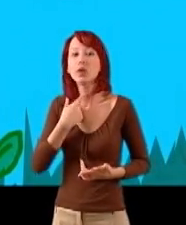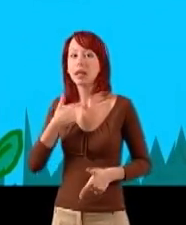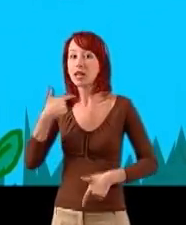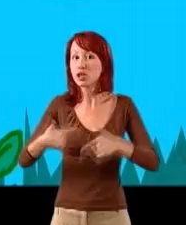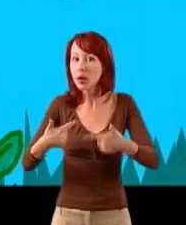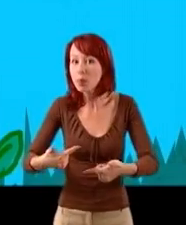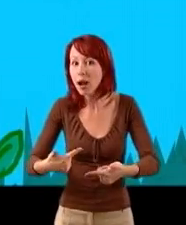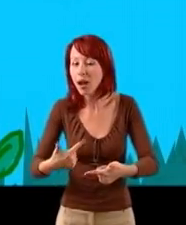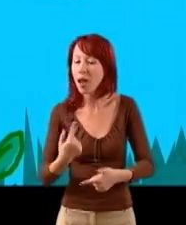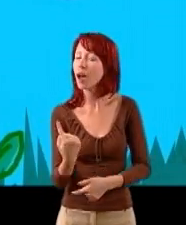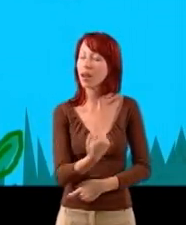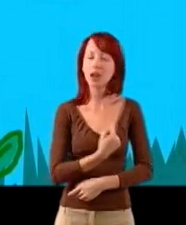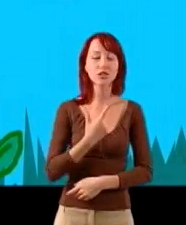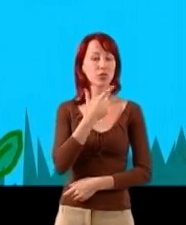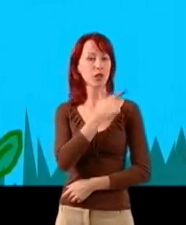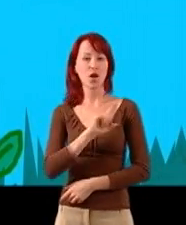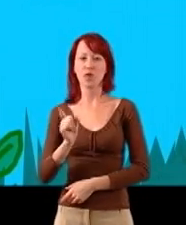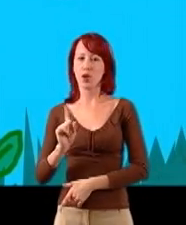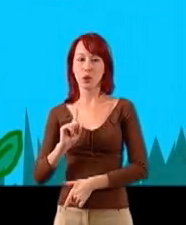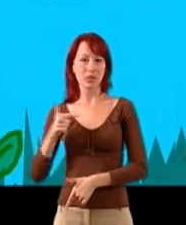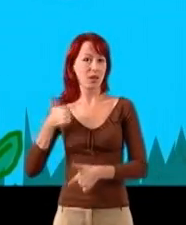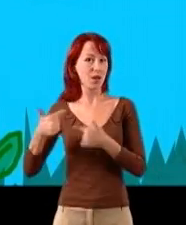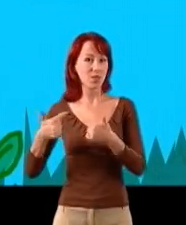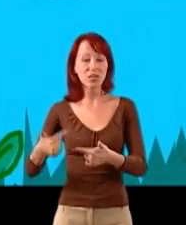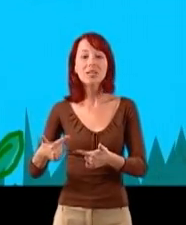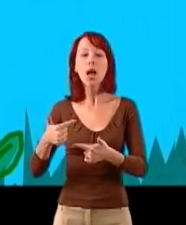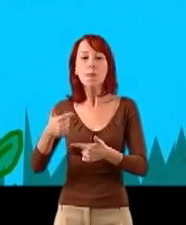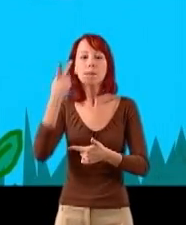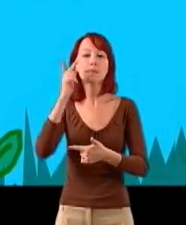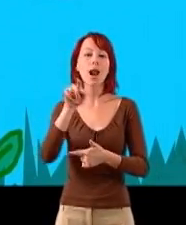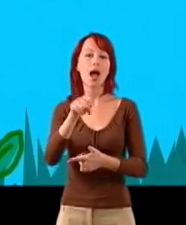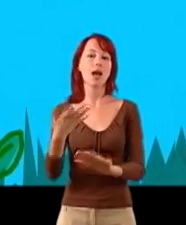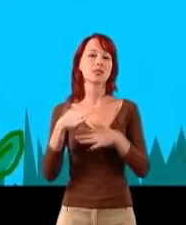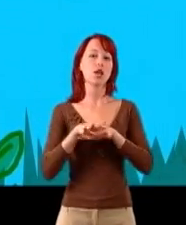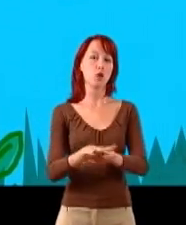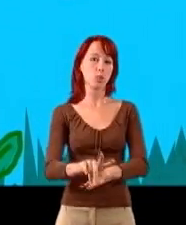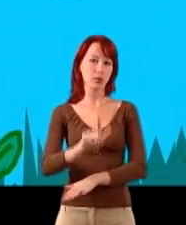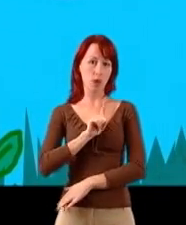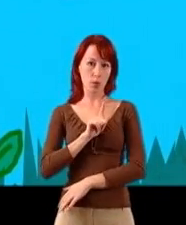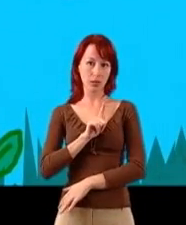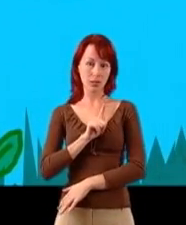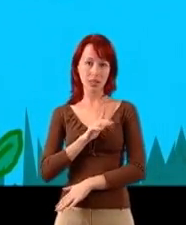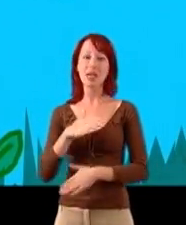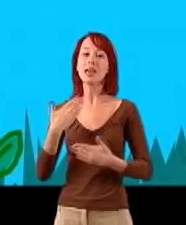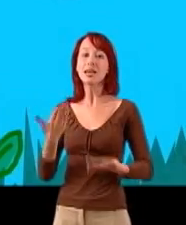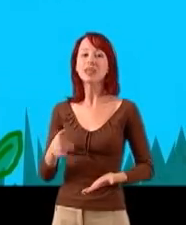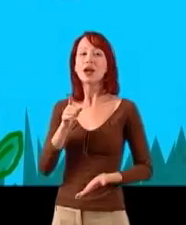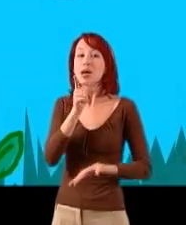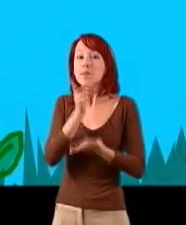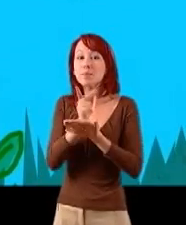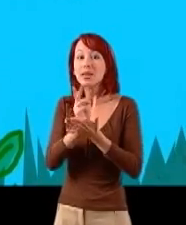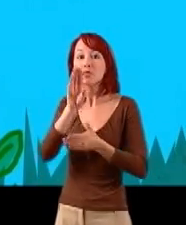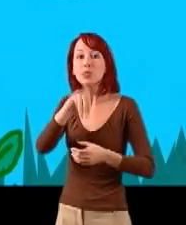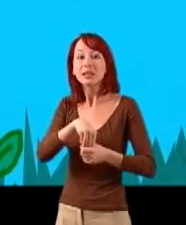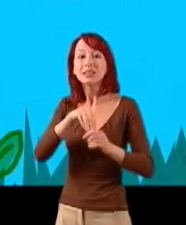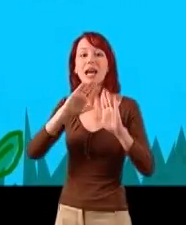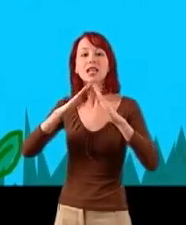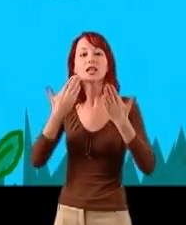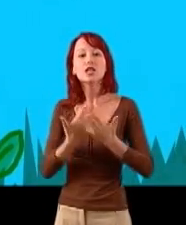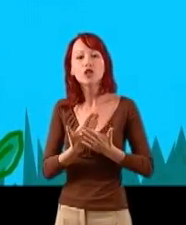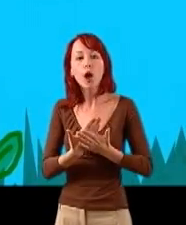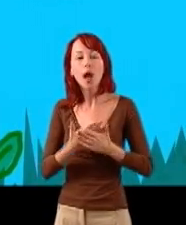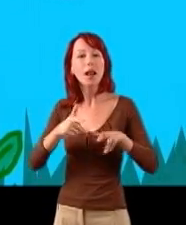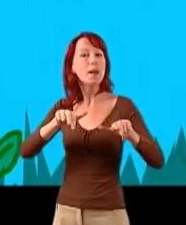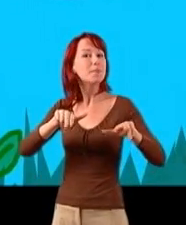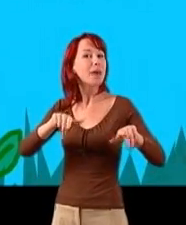esse envolvimento, a gente não vai conseguir fazer com que todas as instâncias essa inclusão aconteça. Você vê que dentro de uma